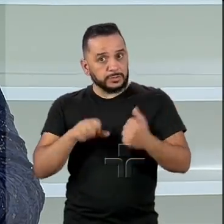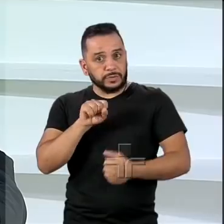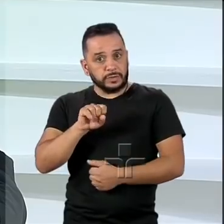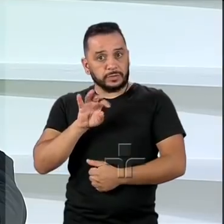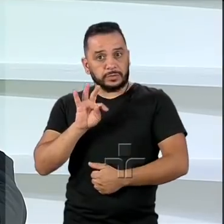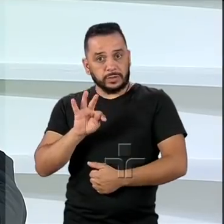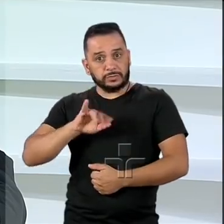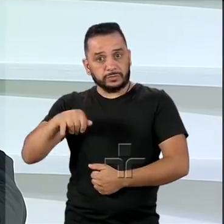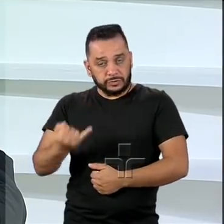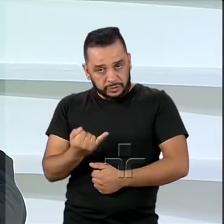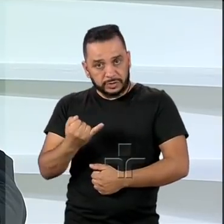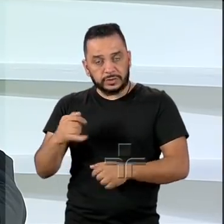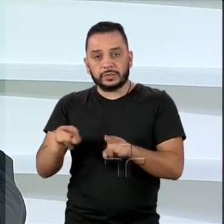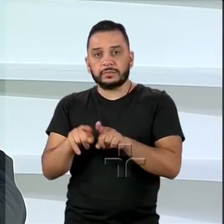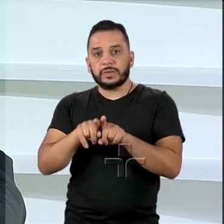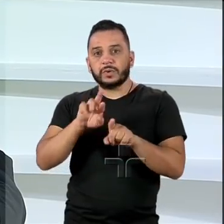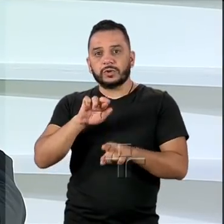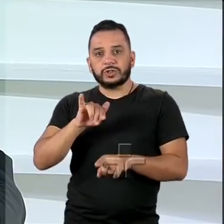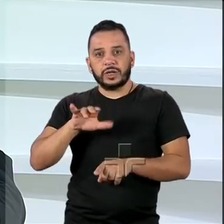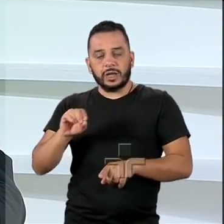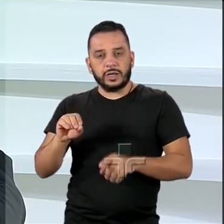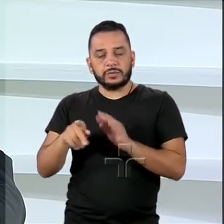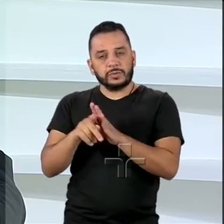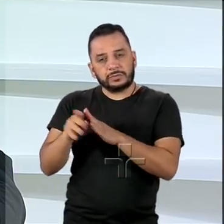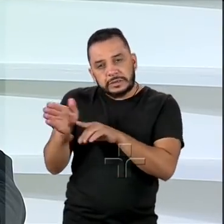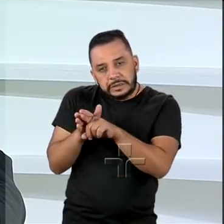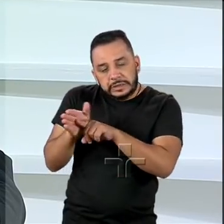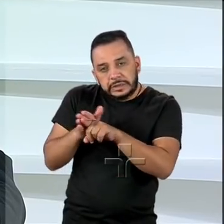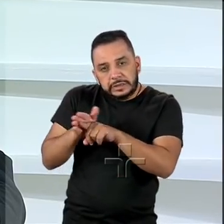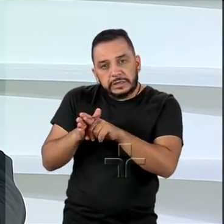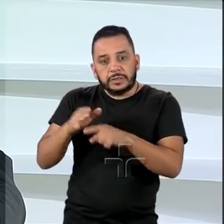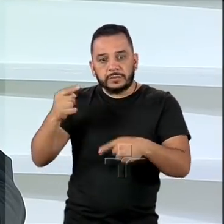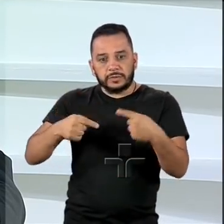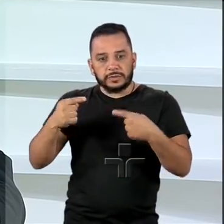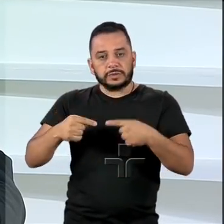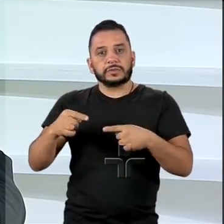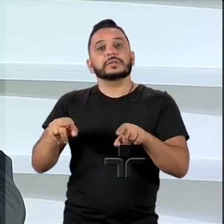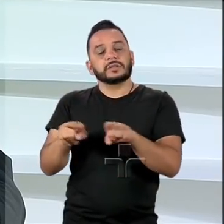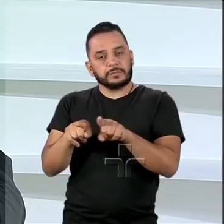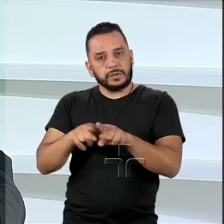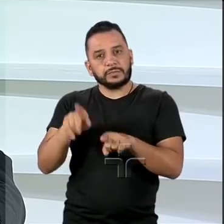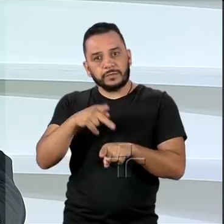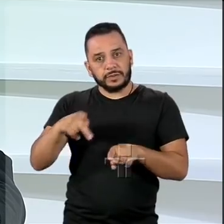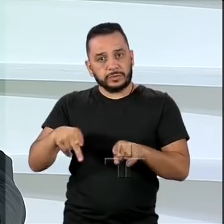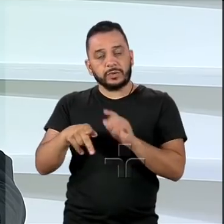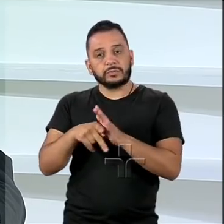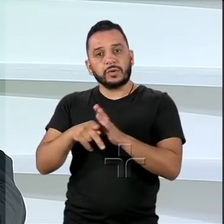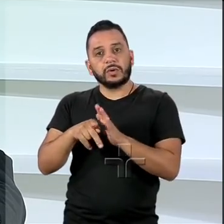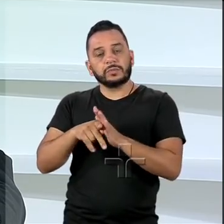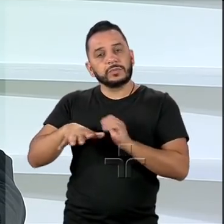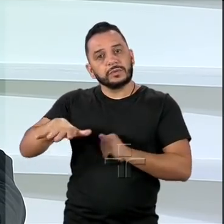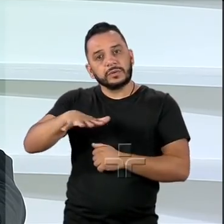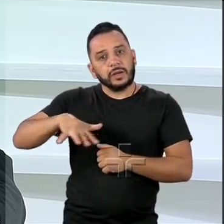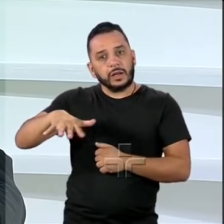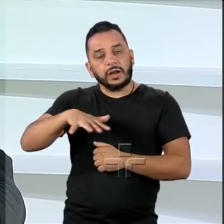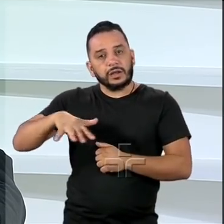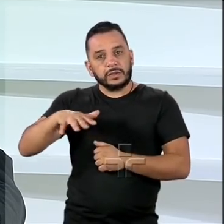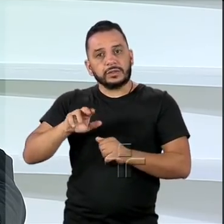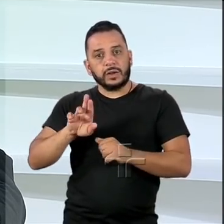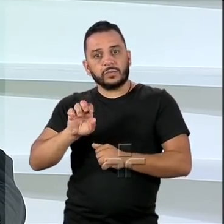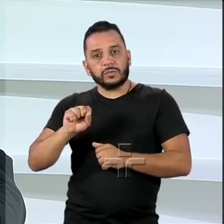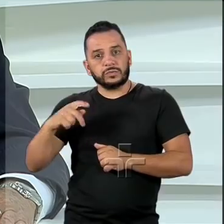Justiça, Rogério Arantes, cientista político e professor do Departamento de Ciência Política da Universidade de São